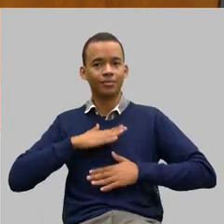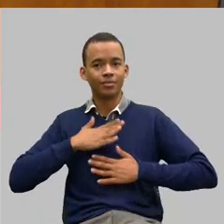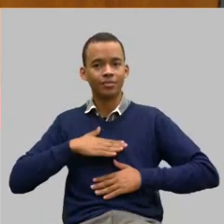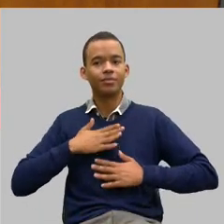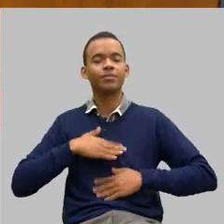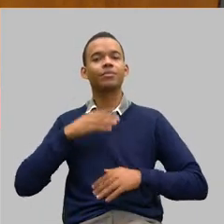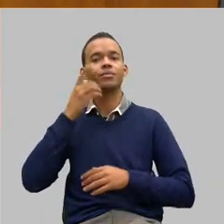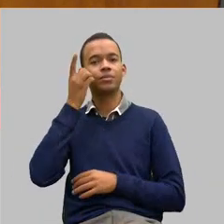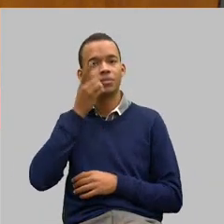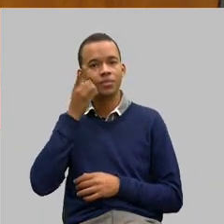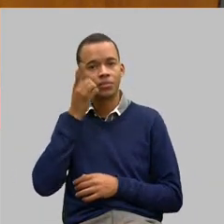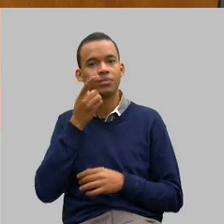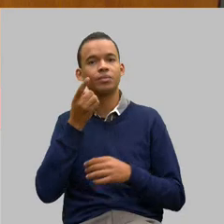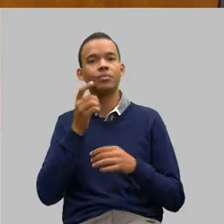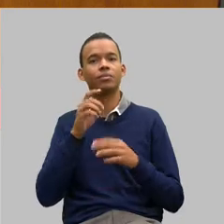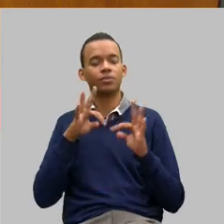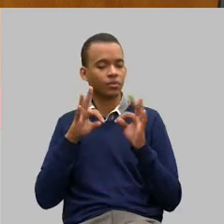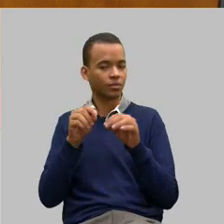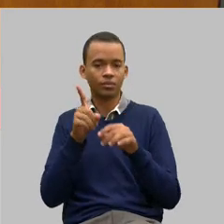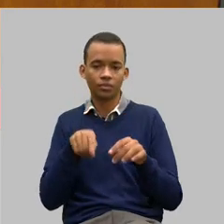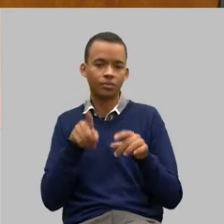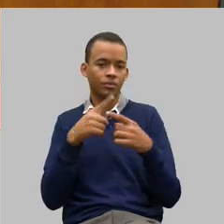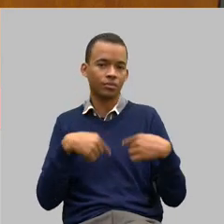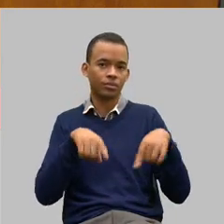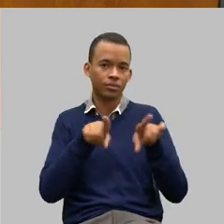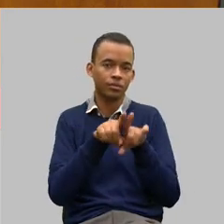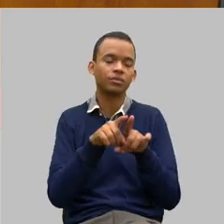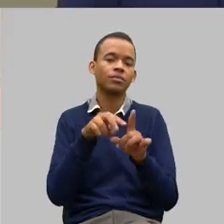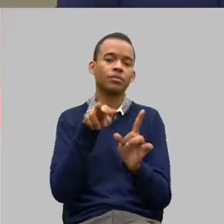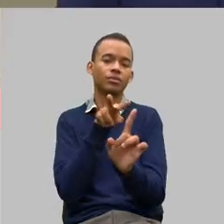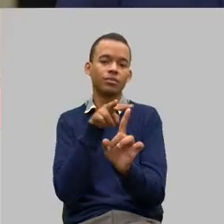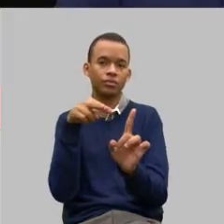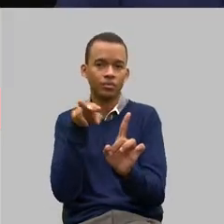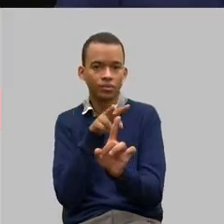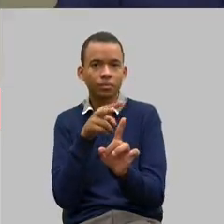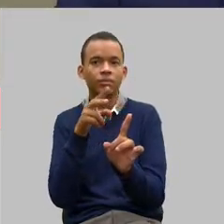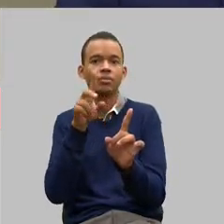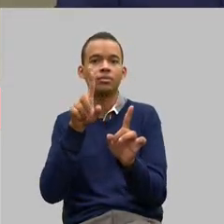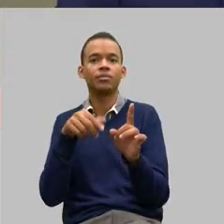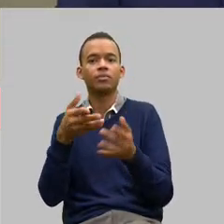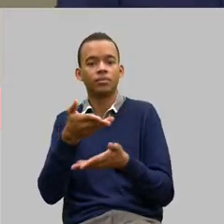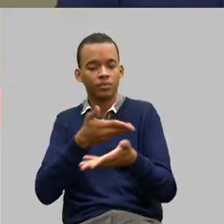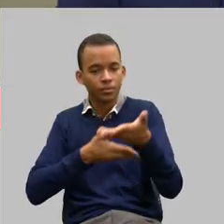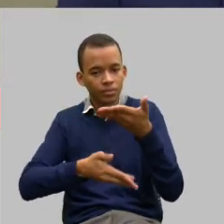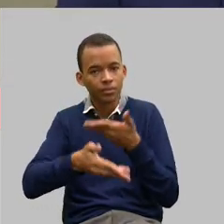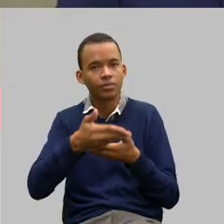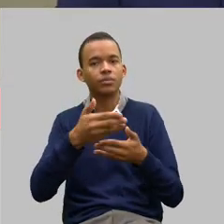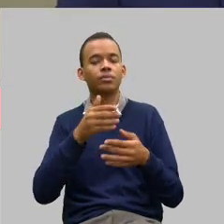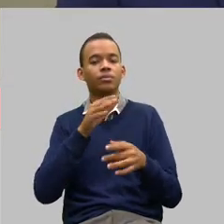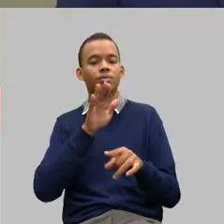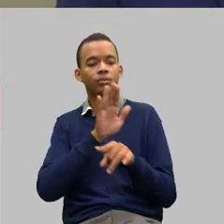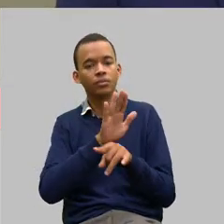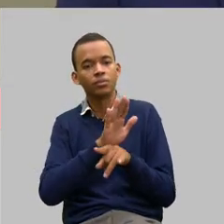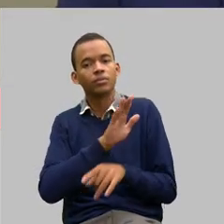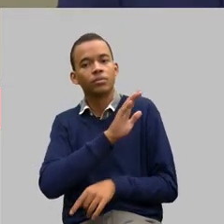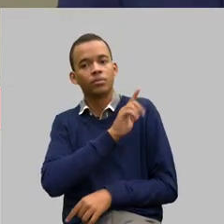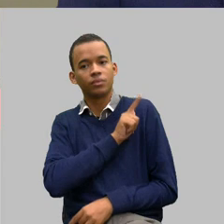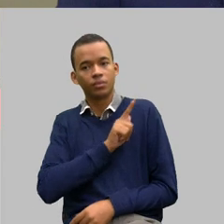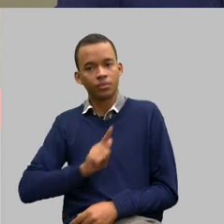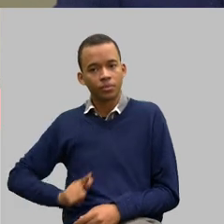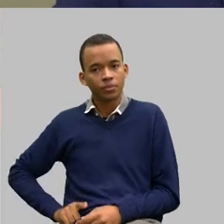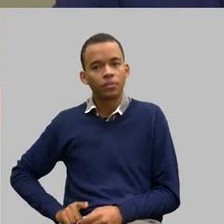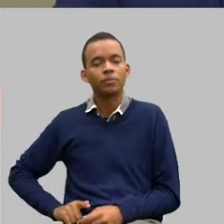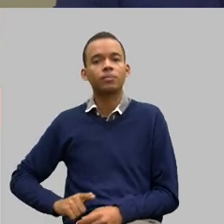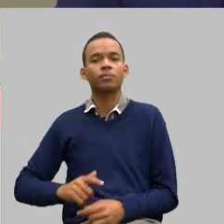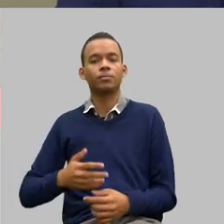parceiros e sobretudo deputados que t uma mesma visão de colaborar de ser parceiro do governo e de buscar soluções para as